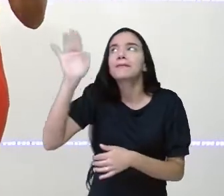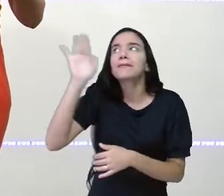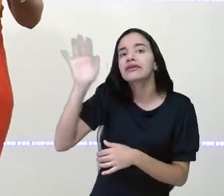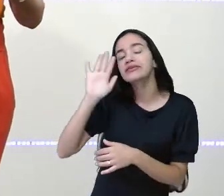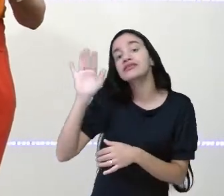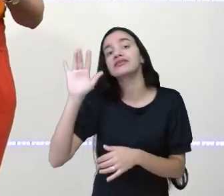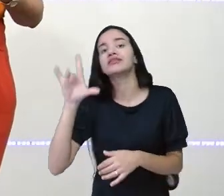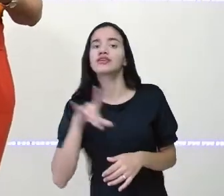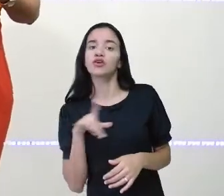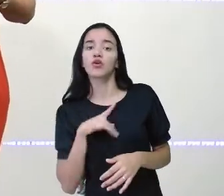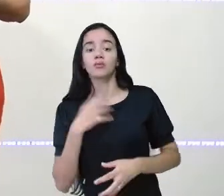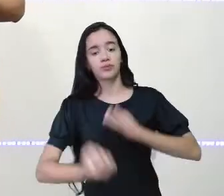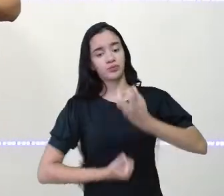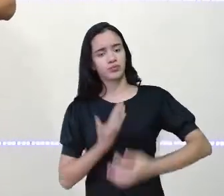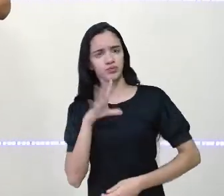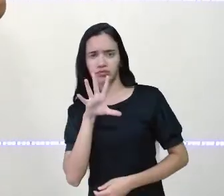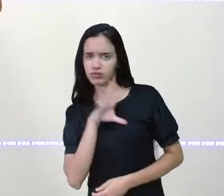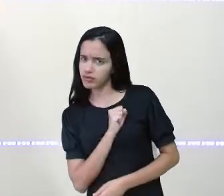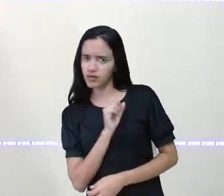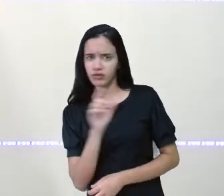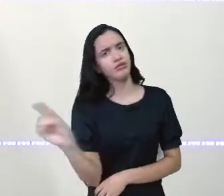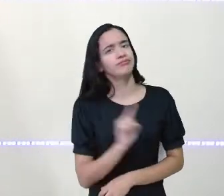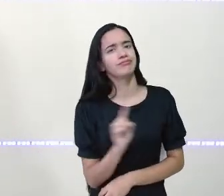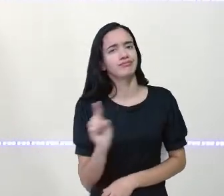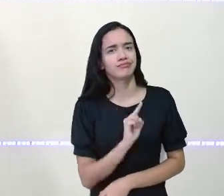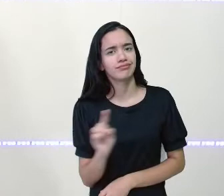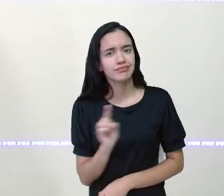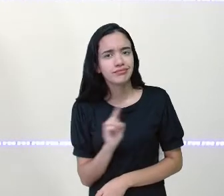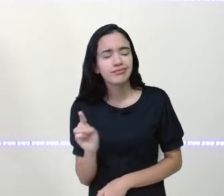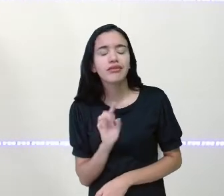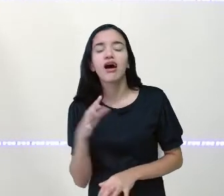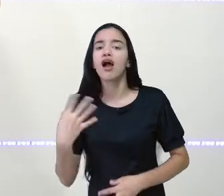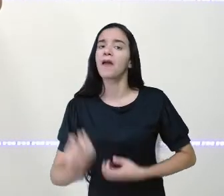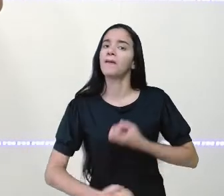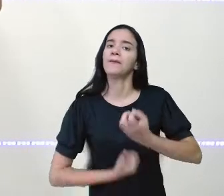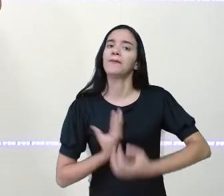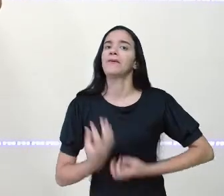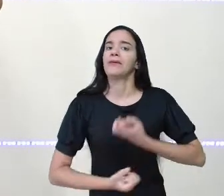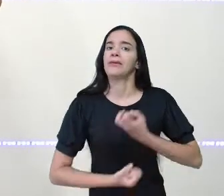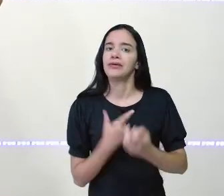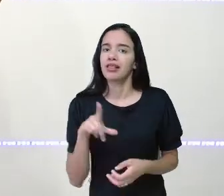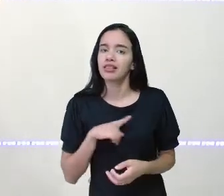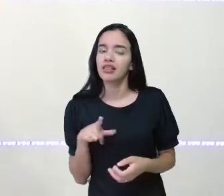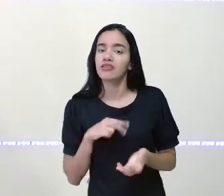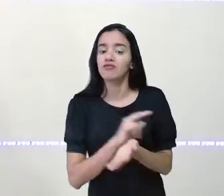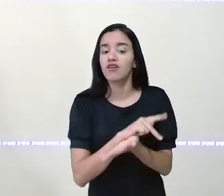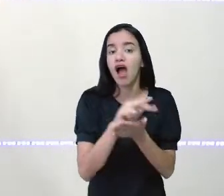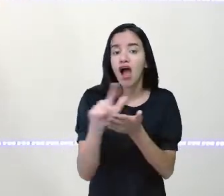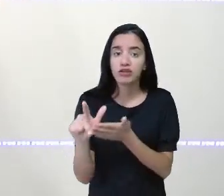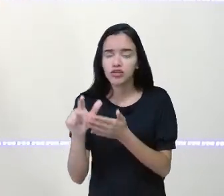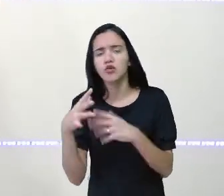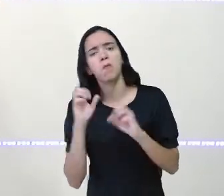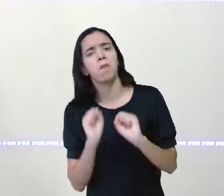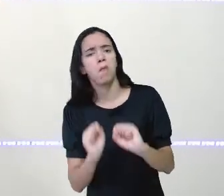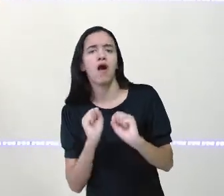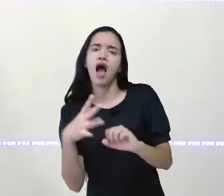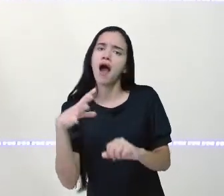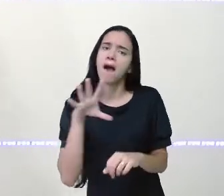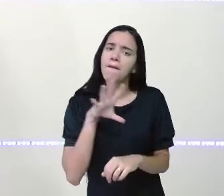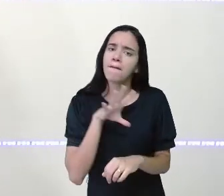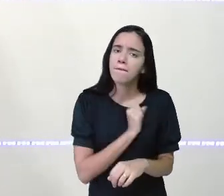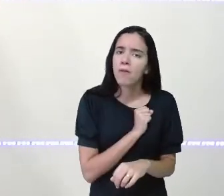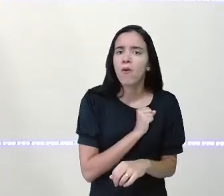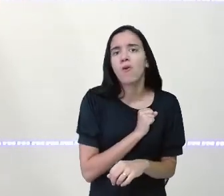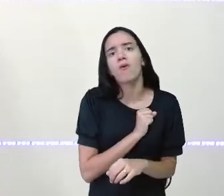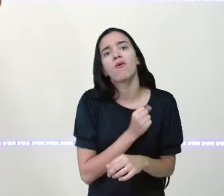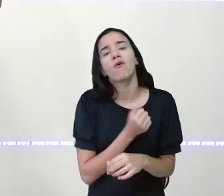poema de amor. E não é, gente. Os poemas têm de vários sentidos. Pode ser de amor, pode ser